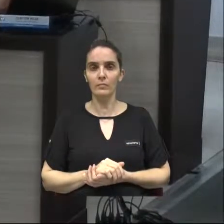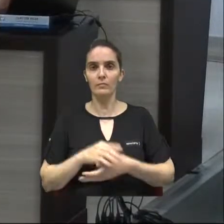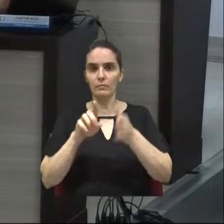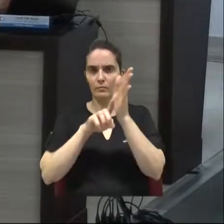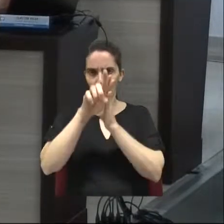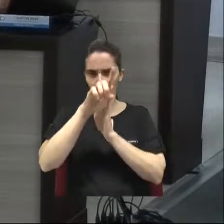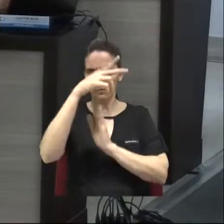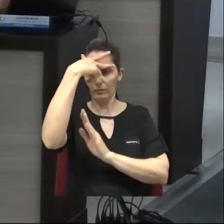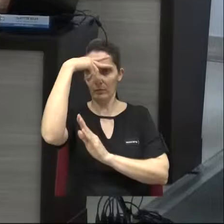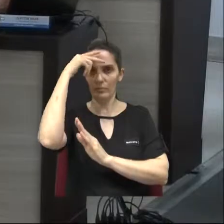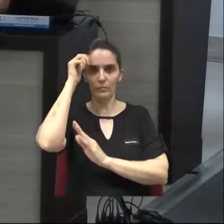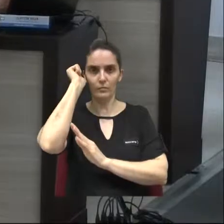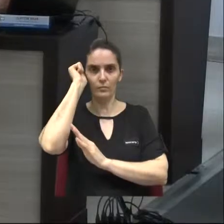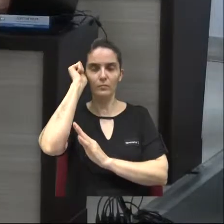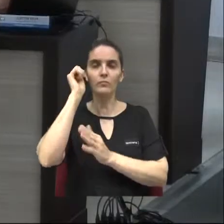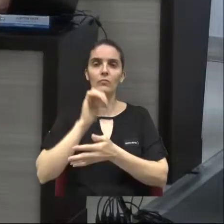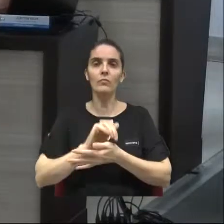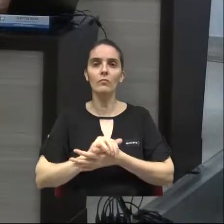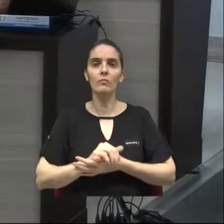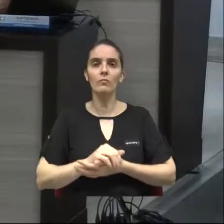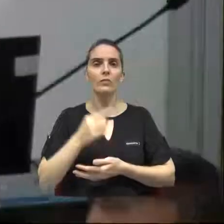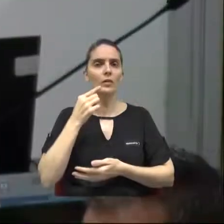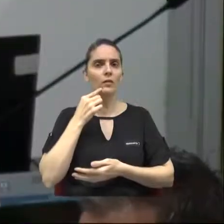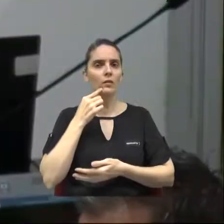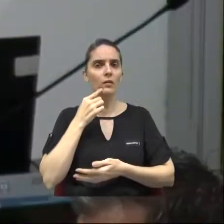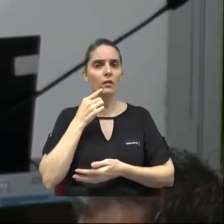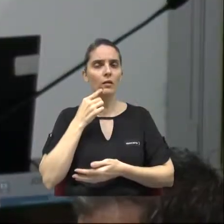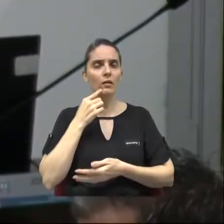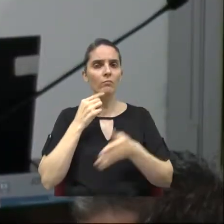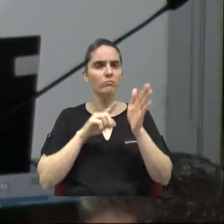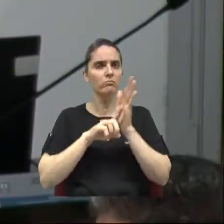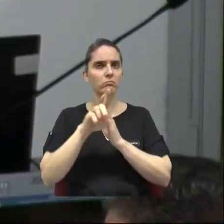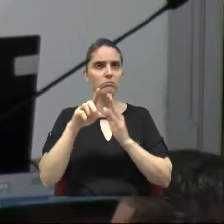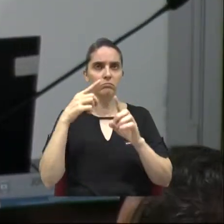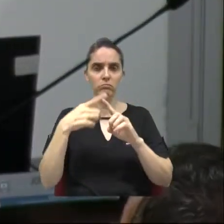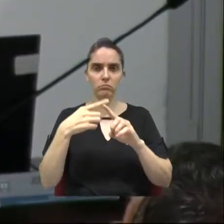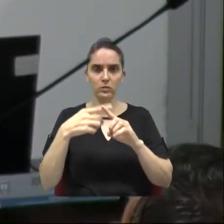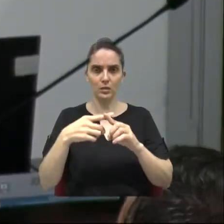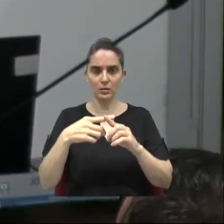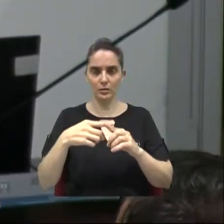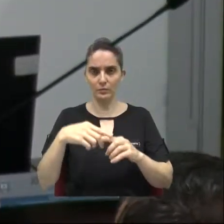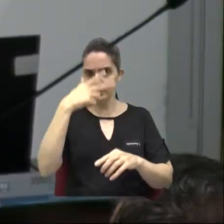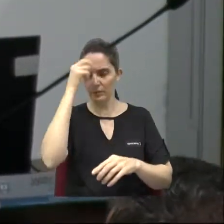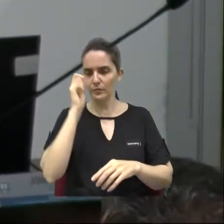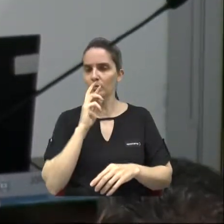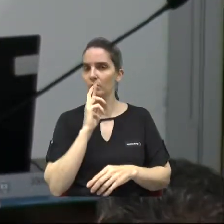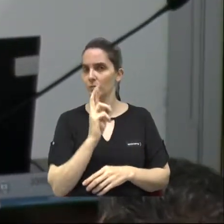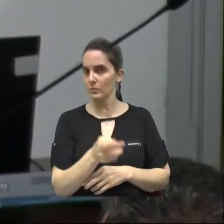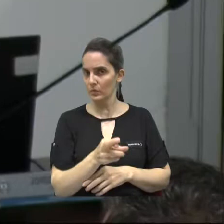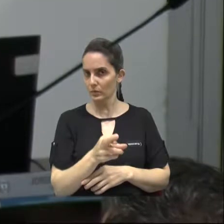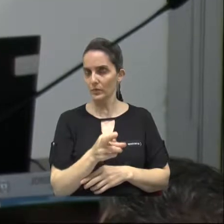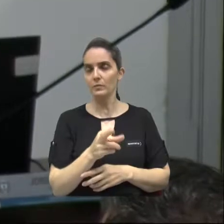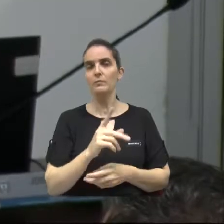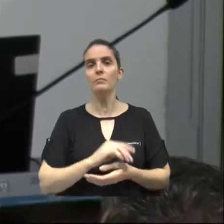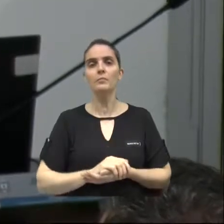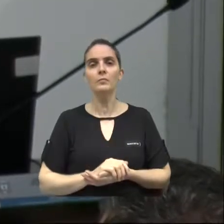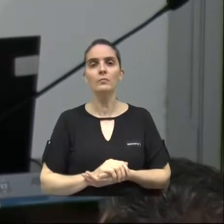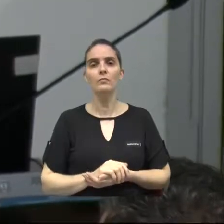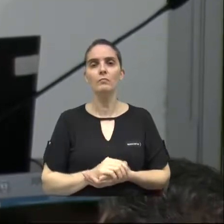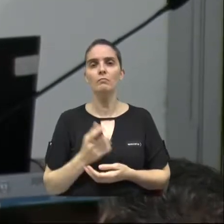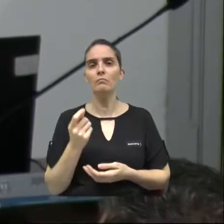requerimento eu fiz por causa da resposta que eu tive do Executivo sobre os